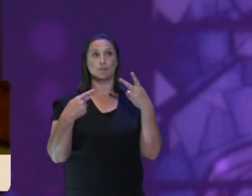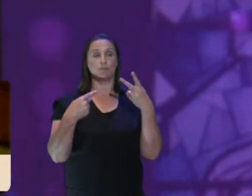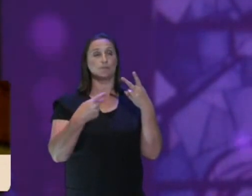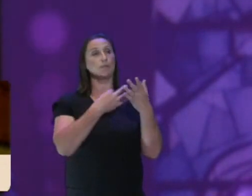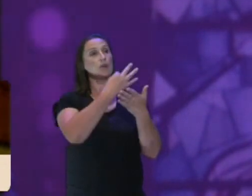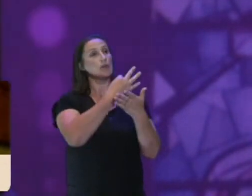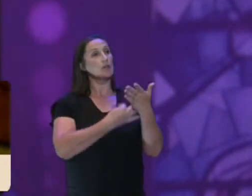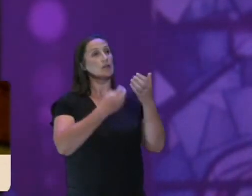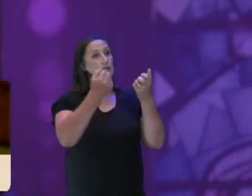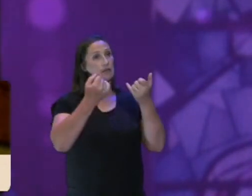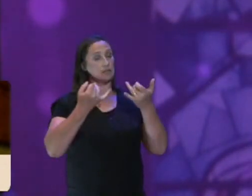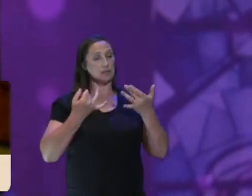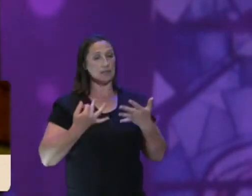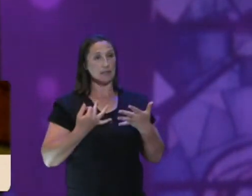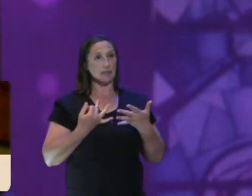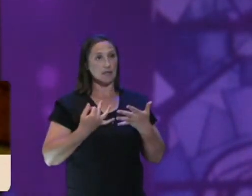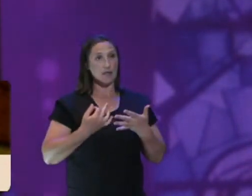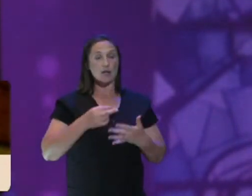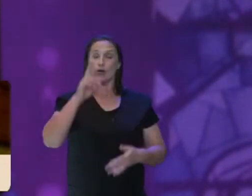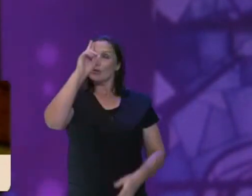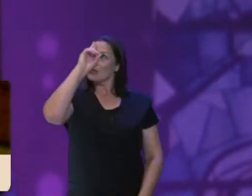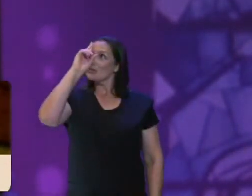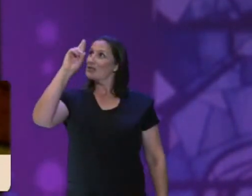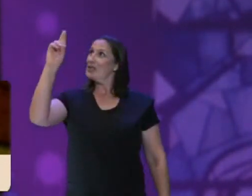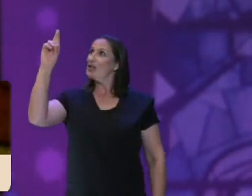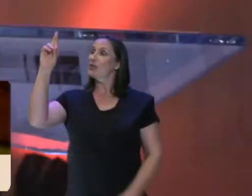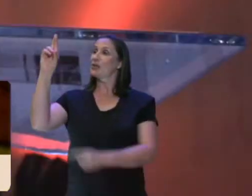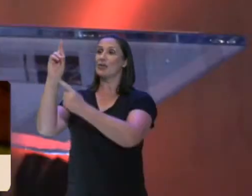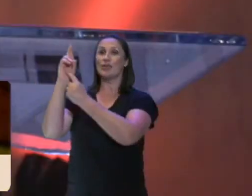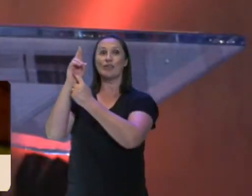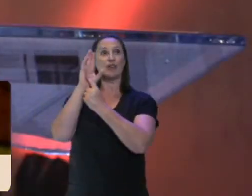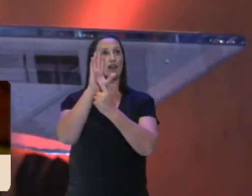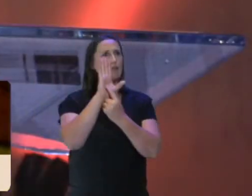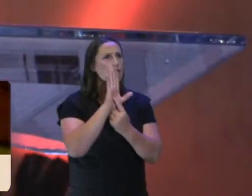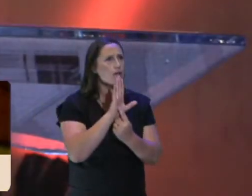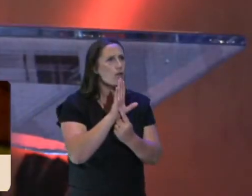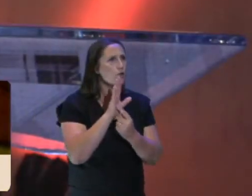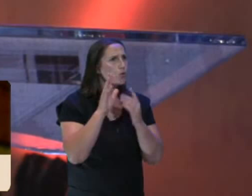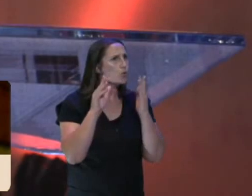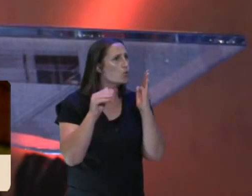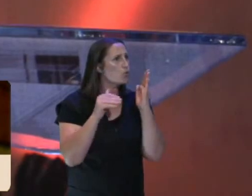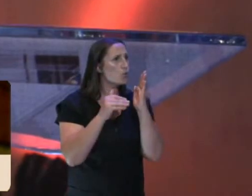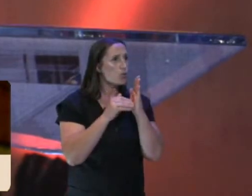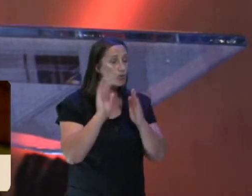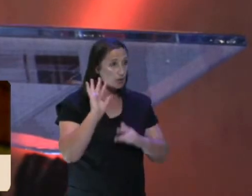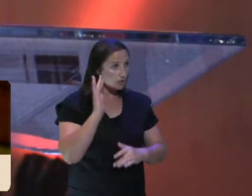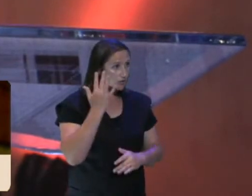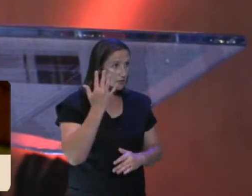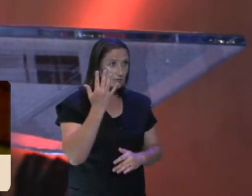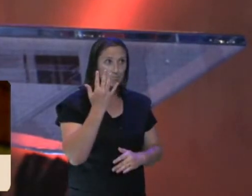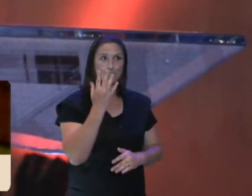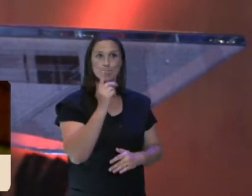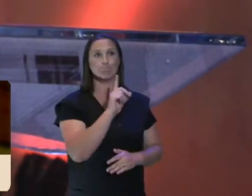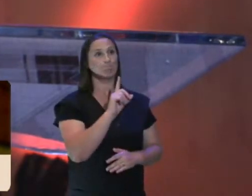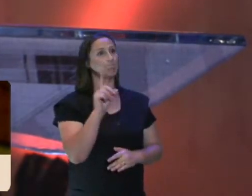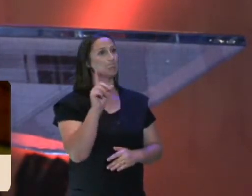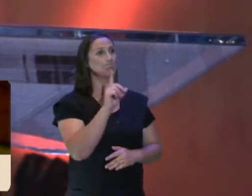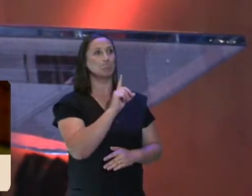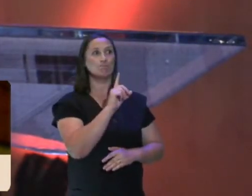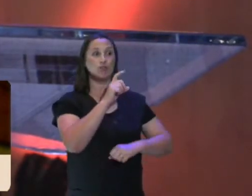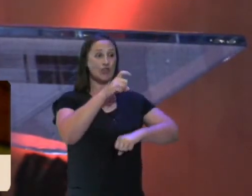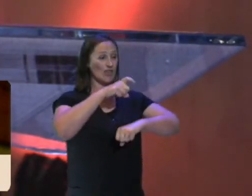O Senhor não revelou tudo o que aconteceria, nem o tempo que Ele gastaria